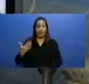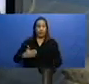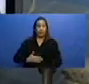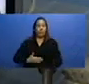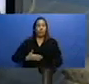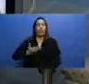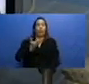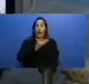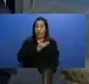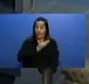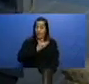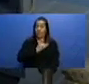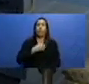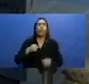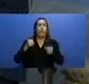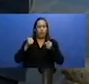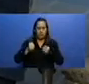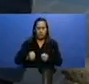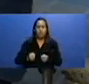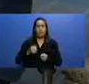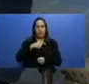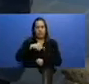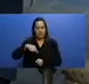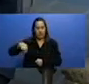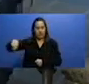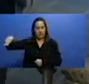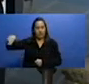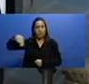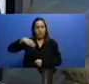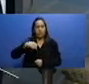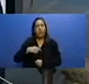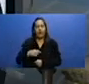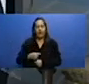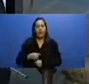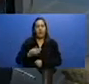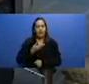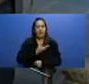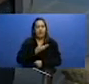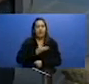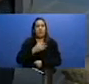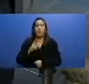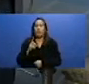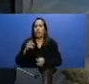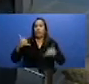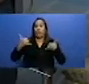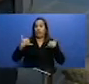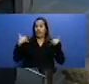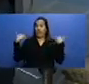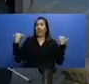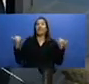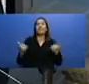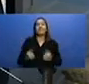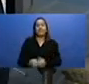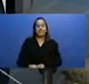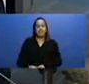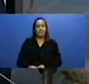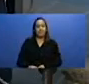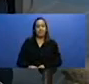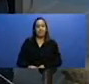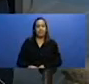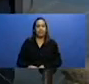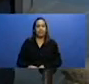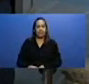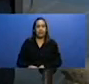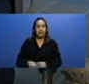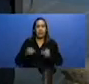É possível que eu vá ao aniversário do meu melhor amigo. E aí, para você? É possível ou é